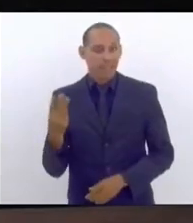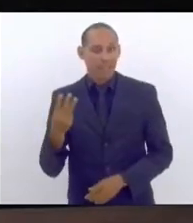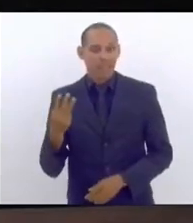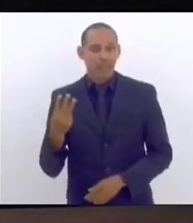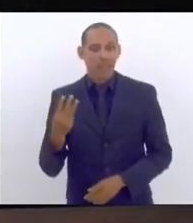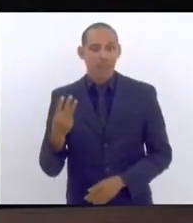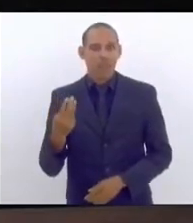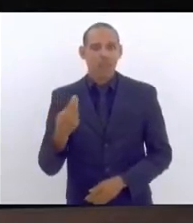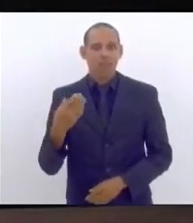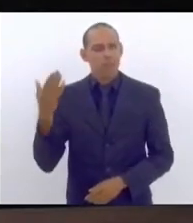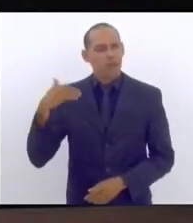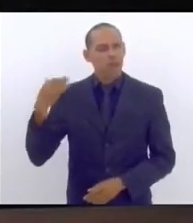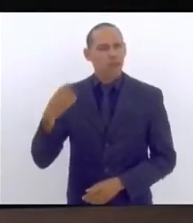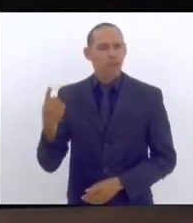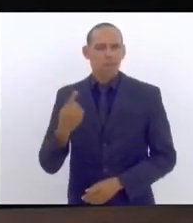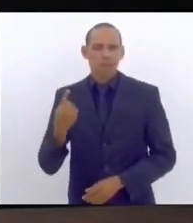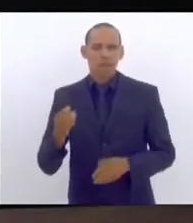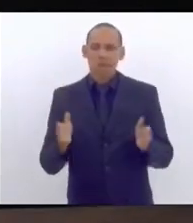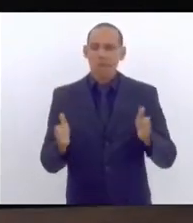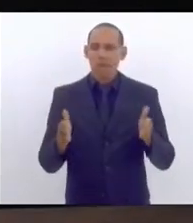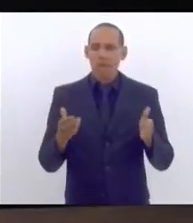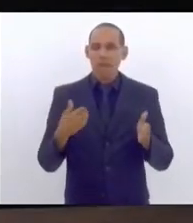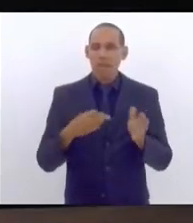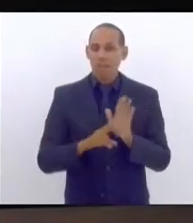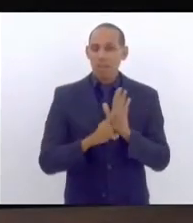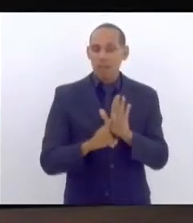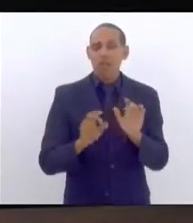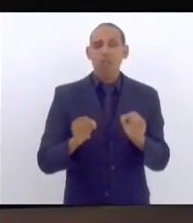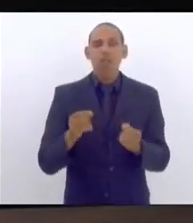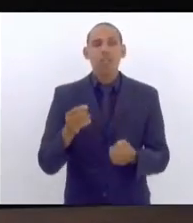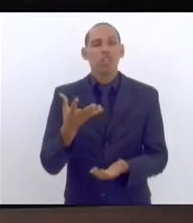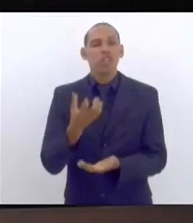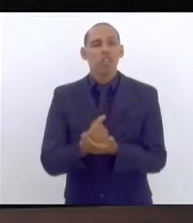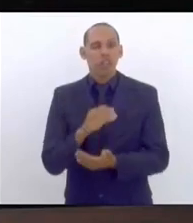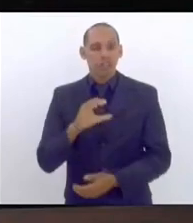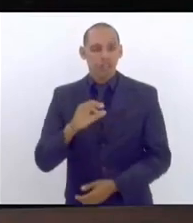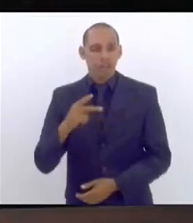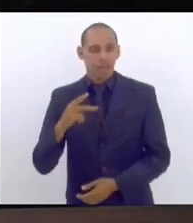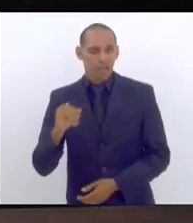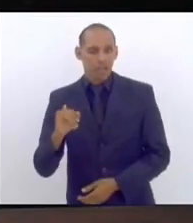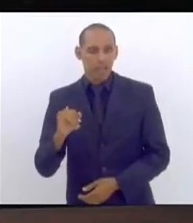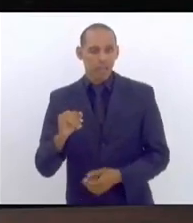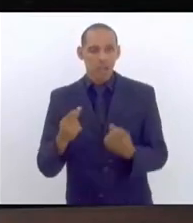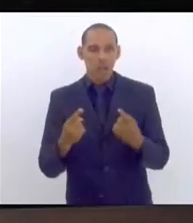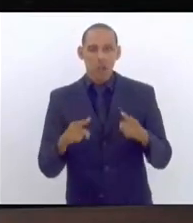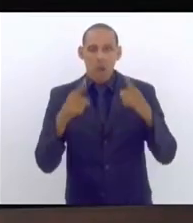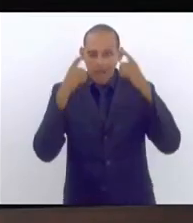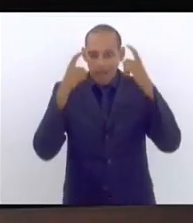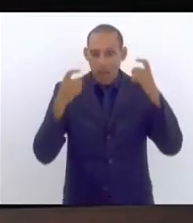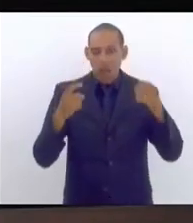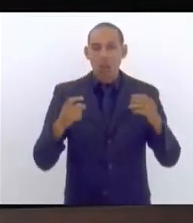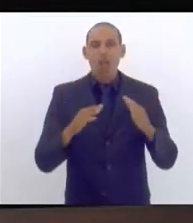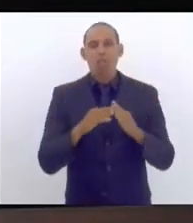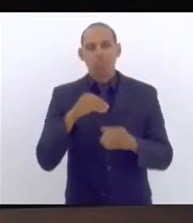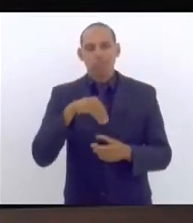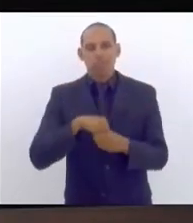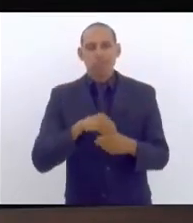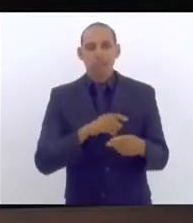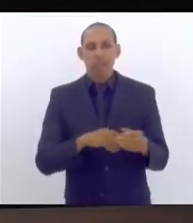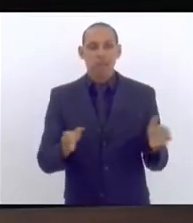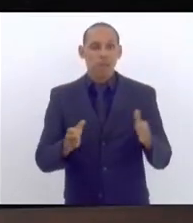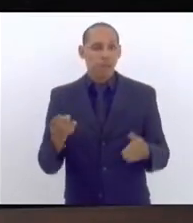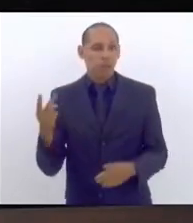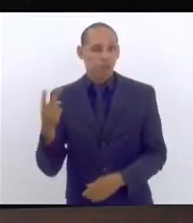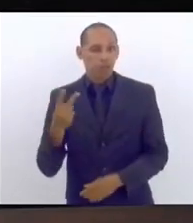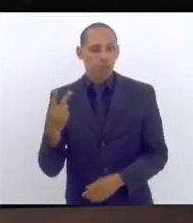primeiro mandato, representei pela instauração de uma CPI que tratou da violência doméstica, e no segundo